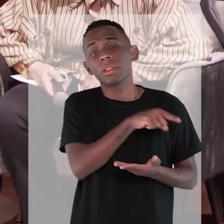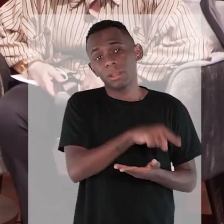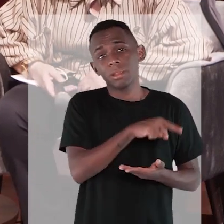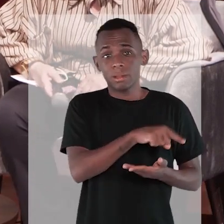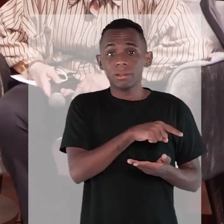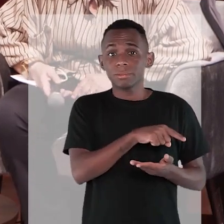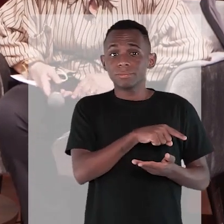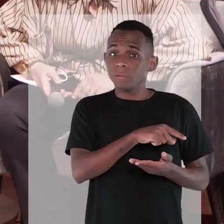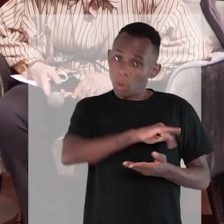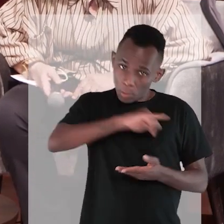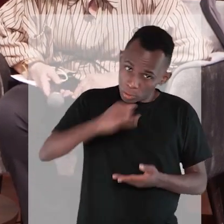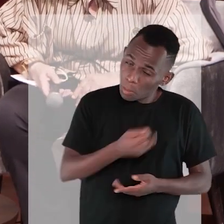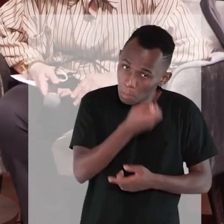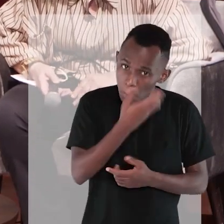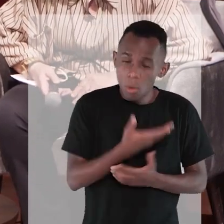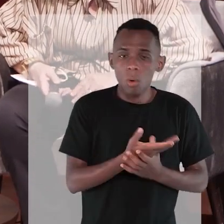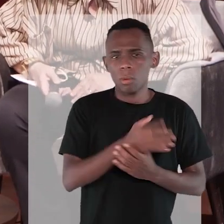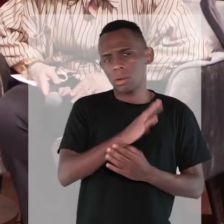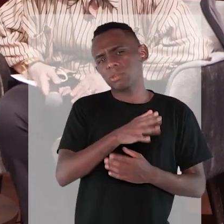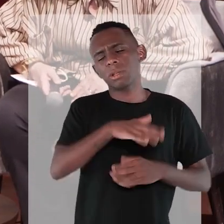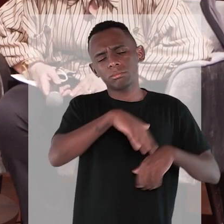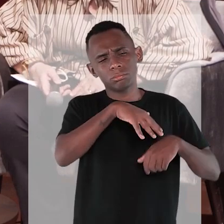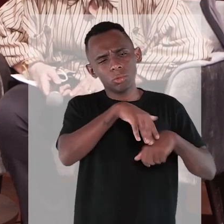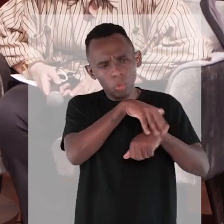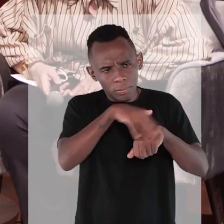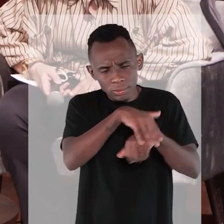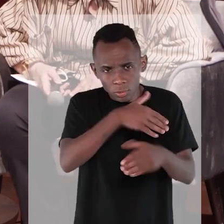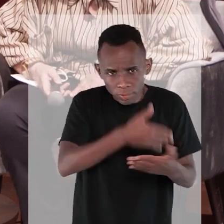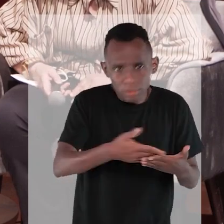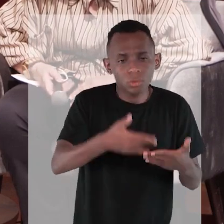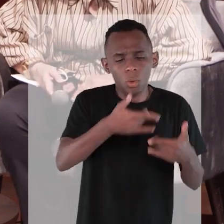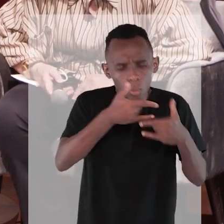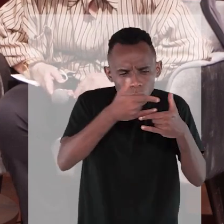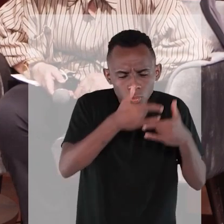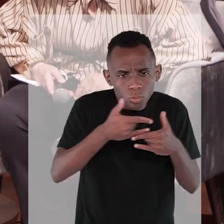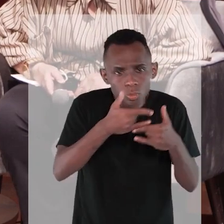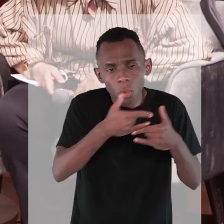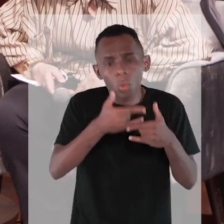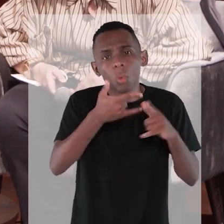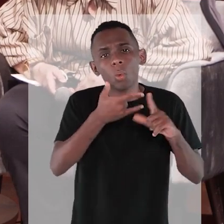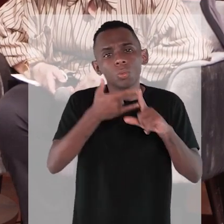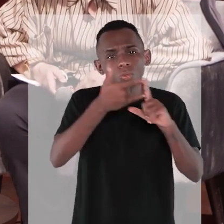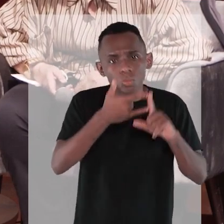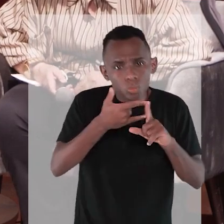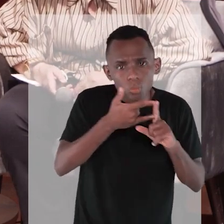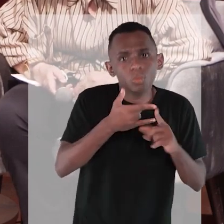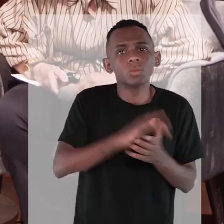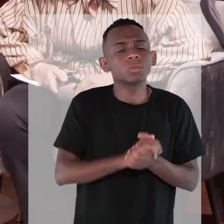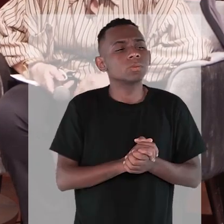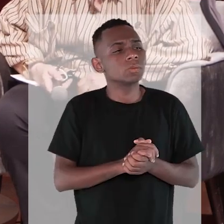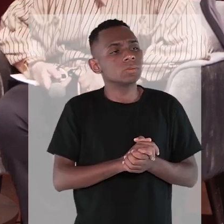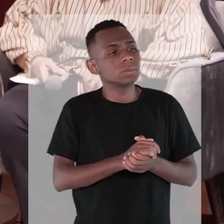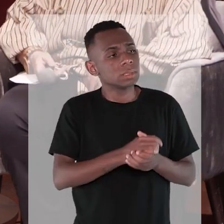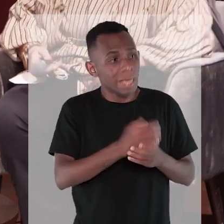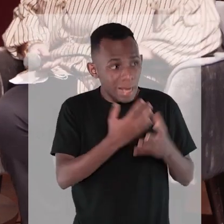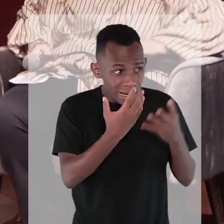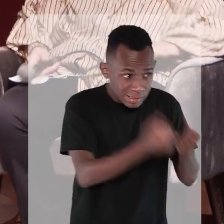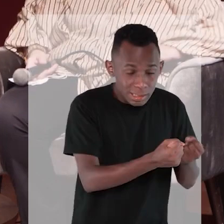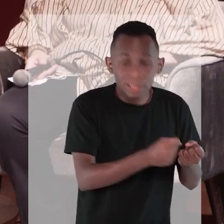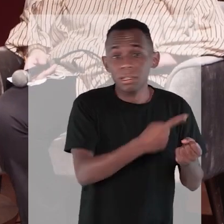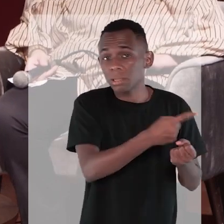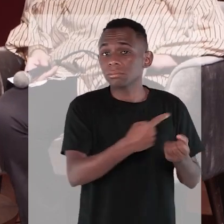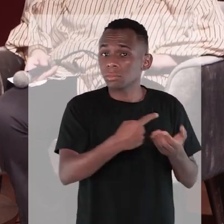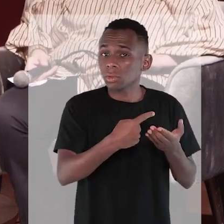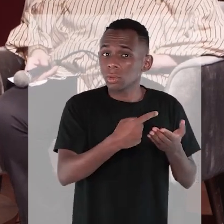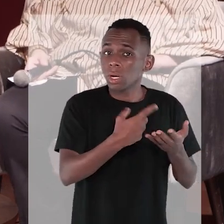Miguel, né? Enfim, pelo Zoom, e aí pegamos o Miguel, né? Olha, vamos fazer uma coisa junto, ele topou, e